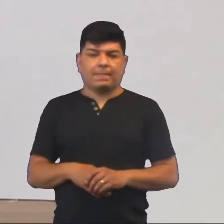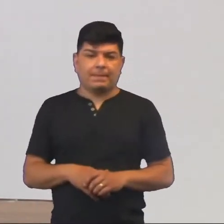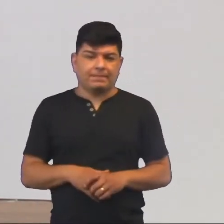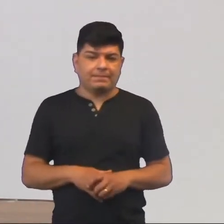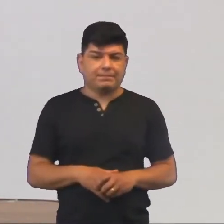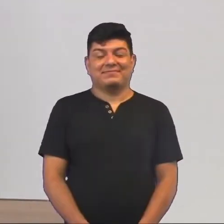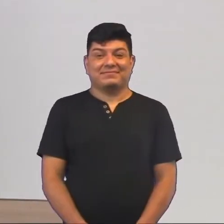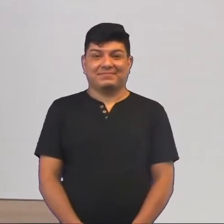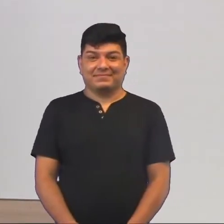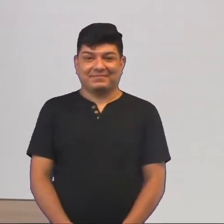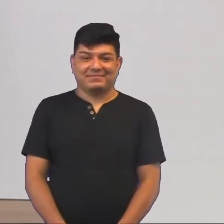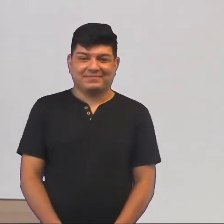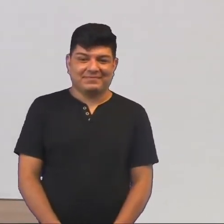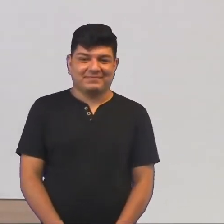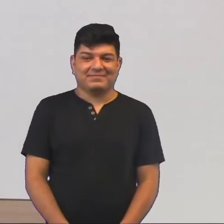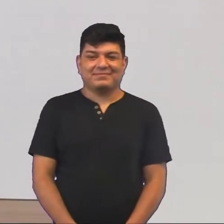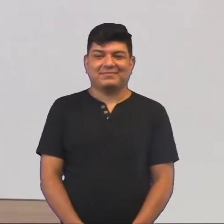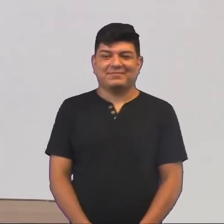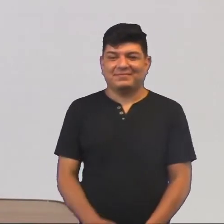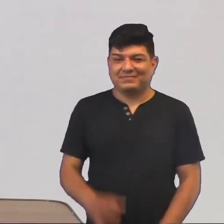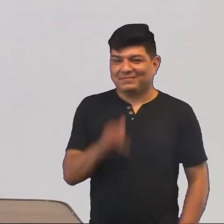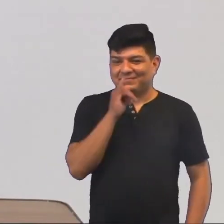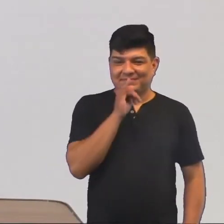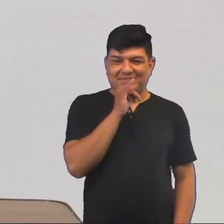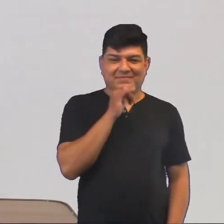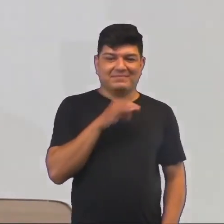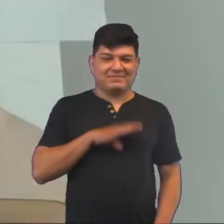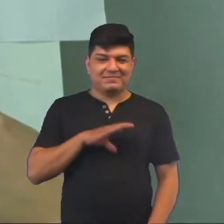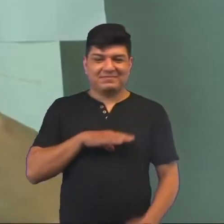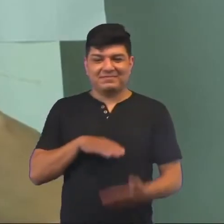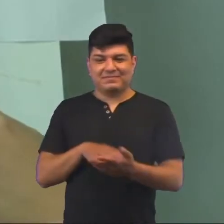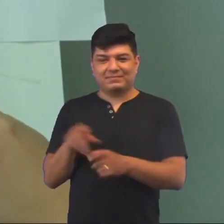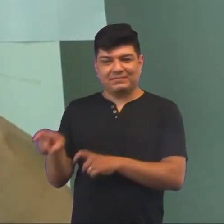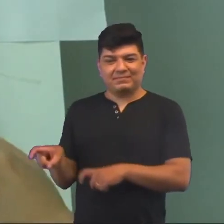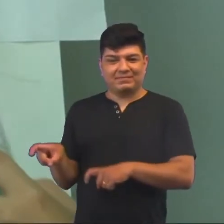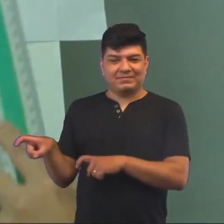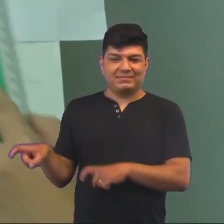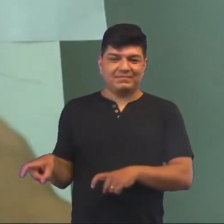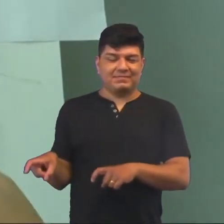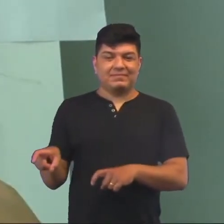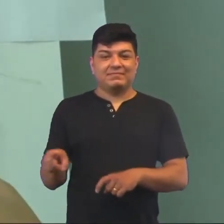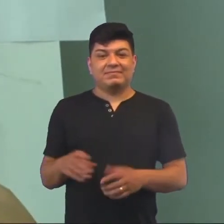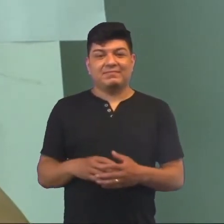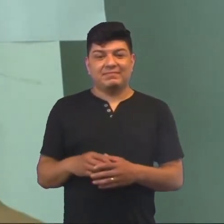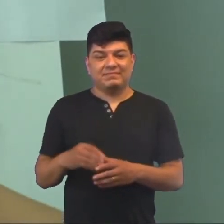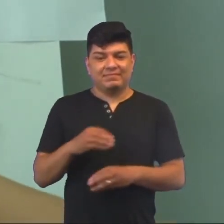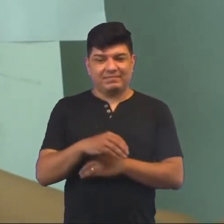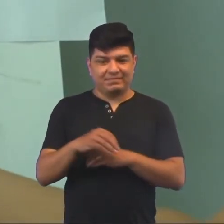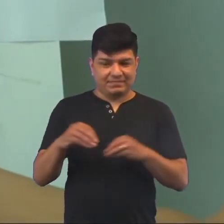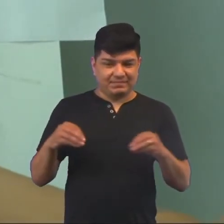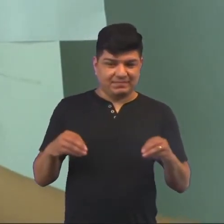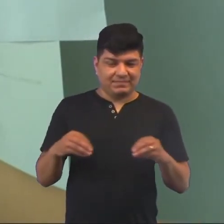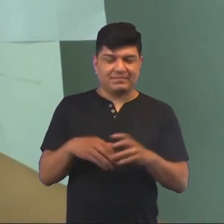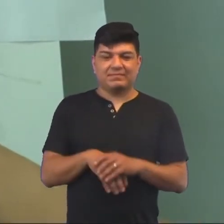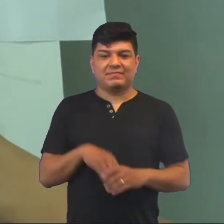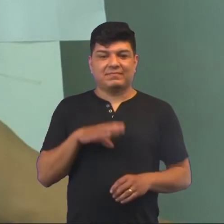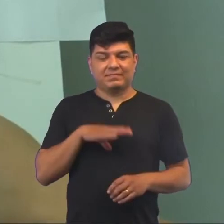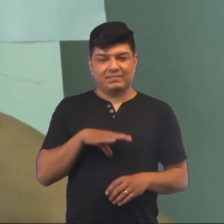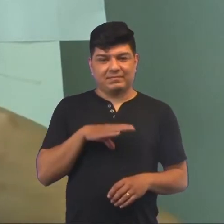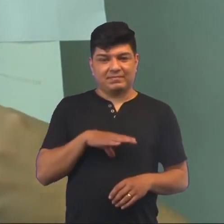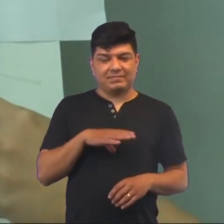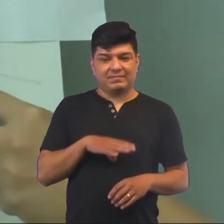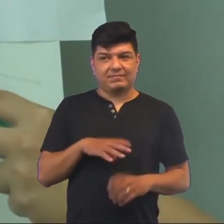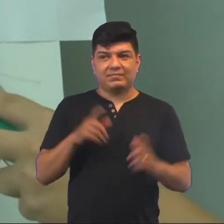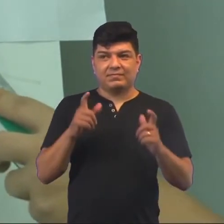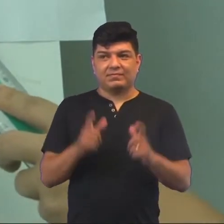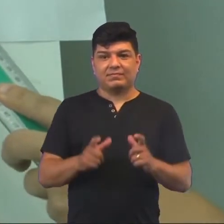lá. Ok, então vamos ver o exemplo agora da cidade para o campo, o caminho inverso, né? É na cidade